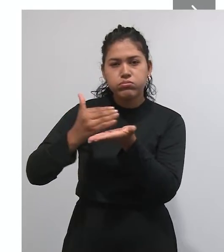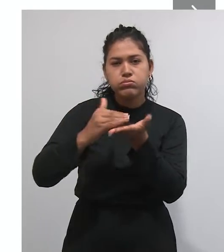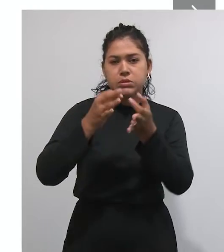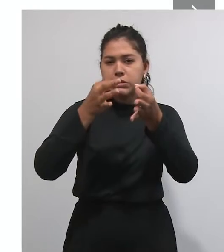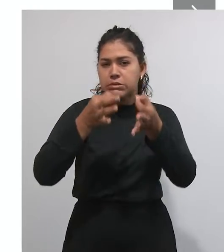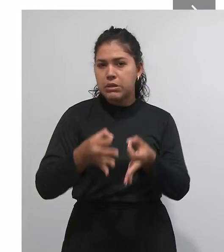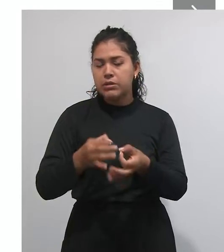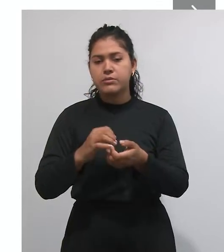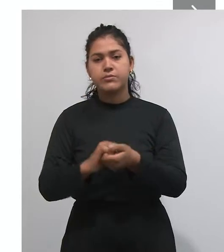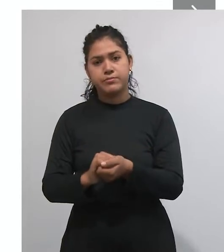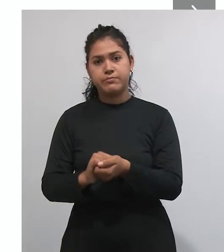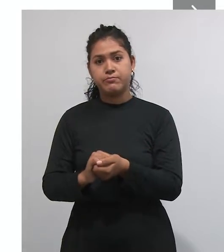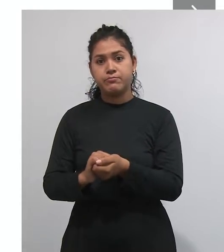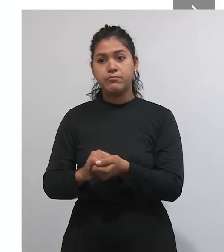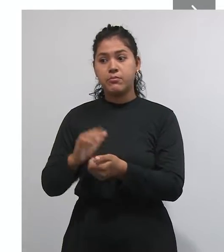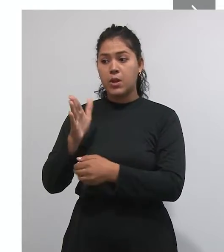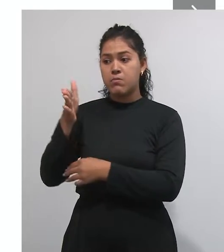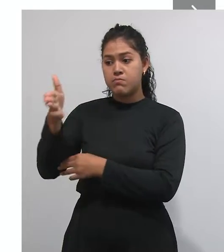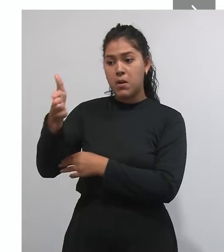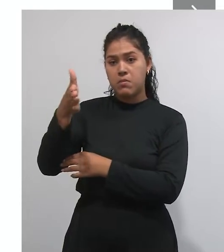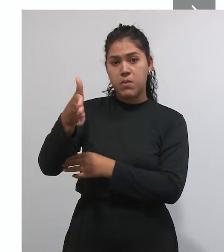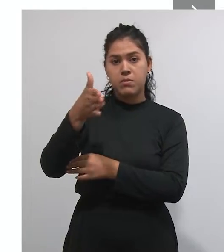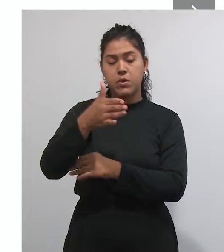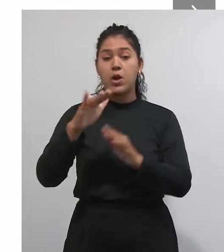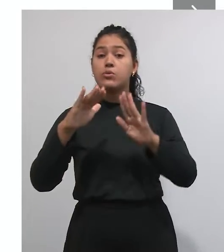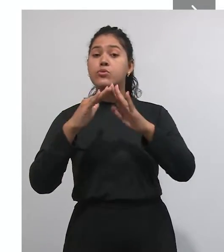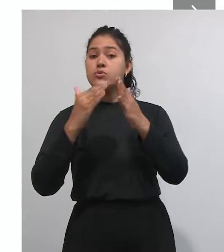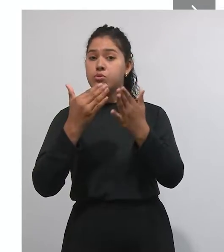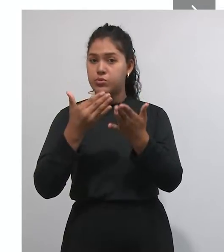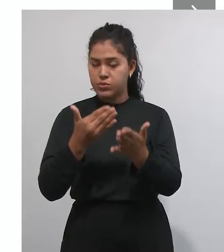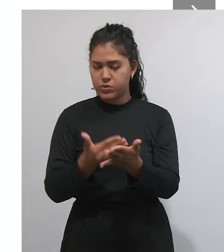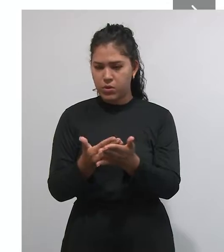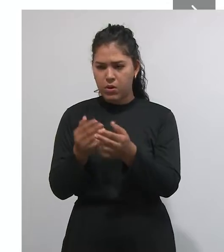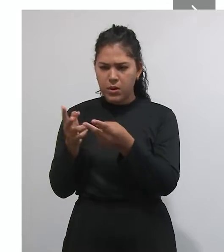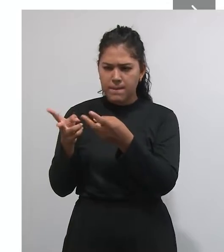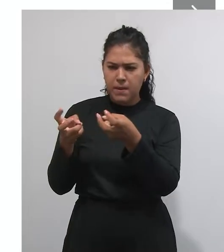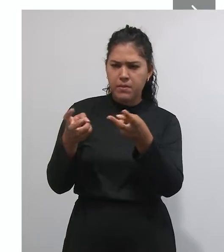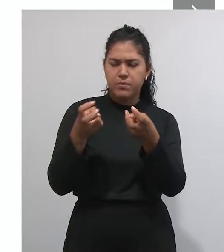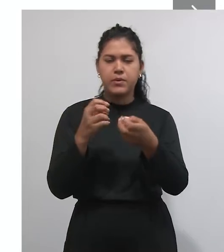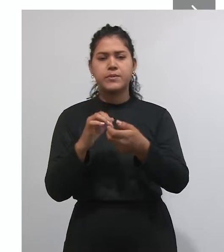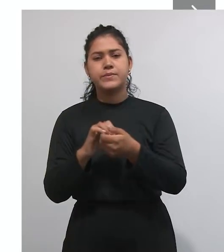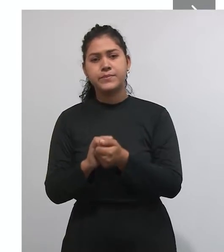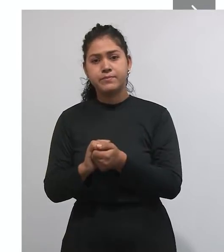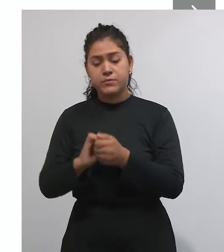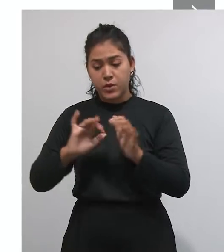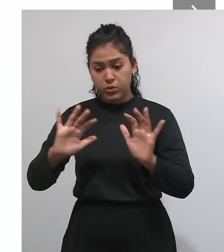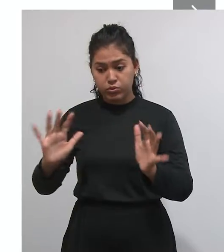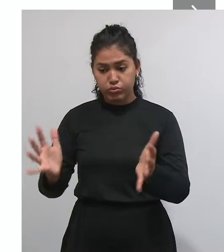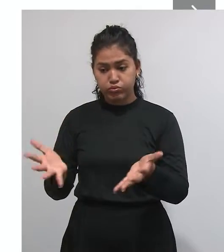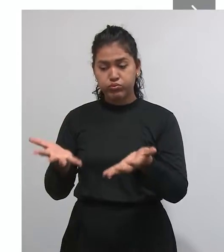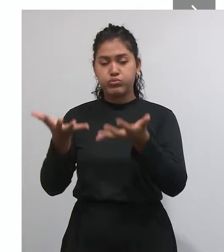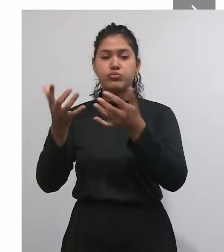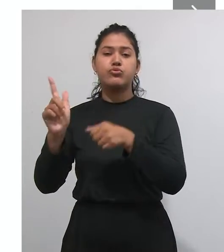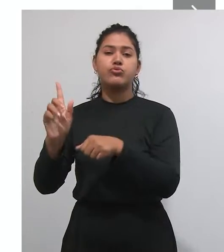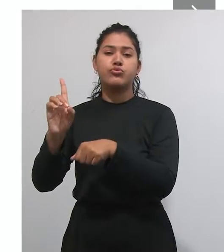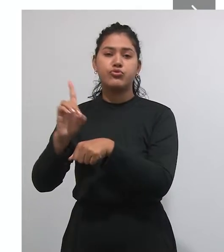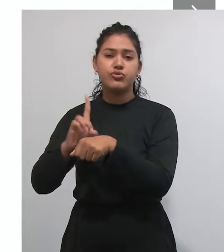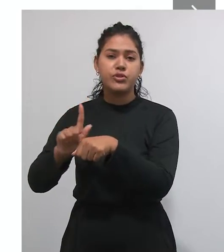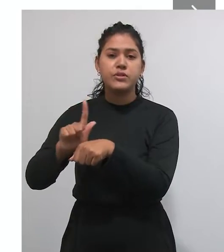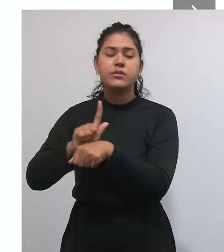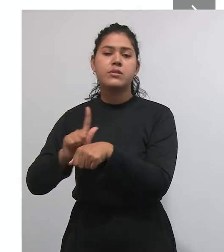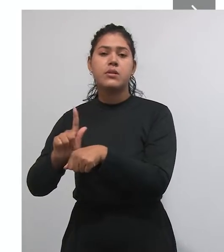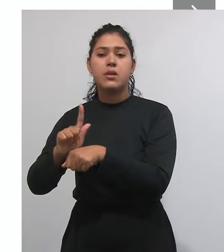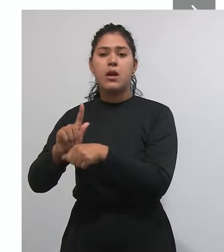anteriormente, fazer o atendimento escolar em todas as suas necessidades, promover uma gestão